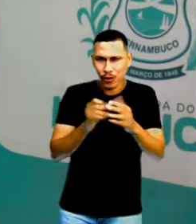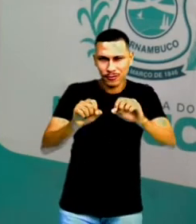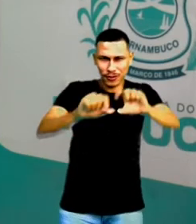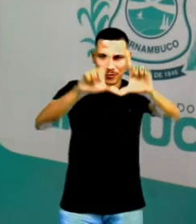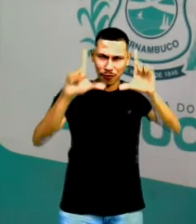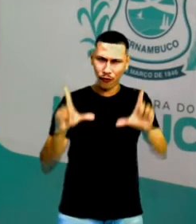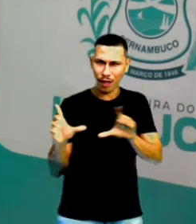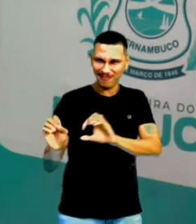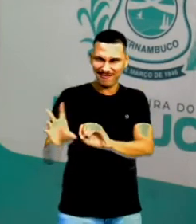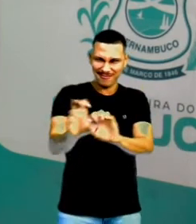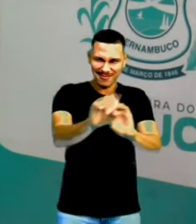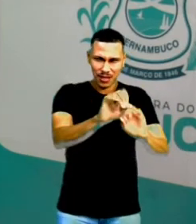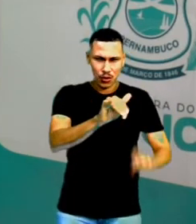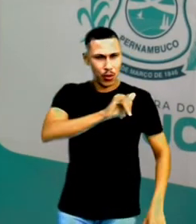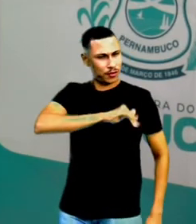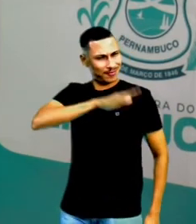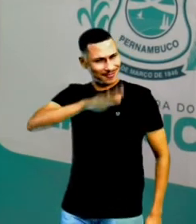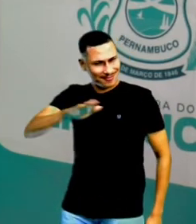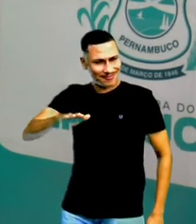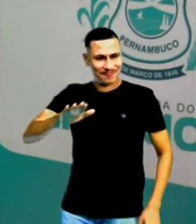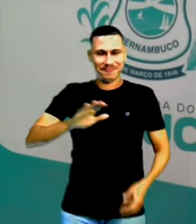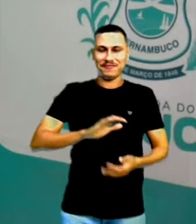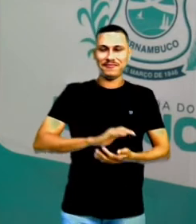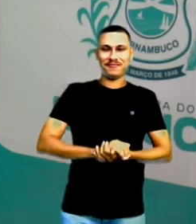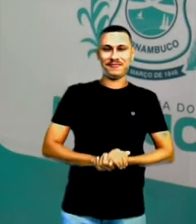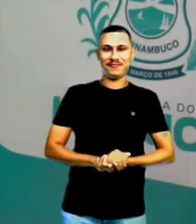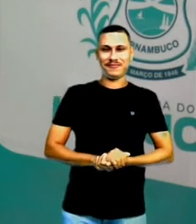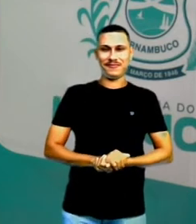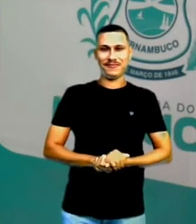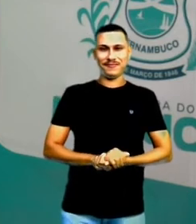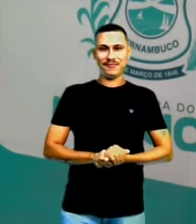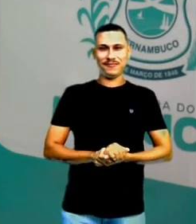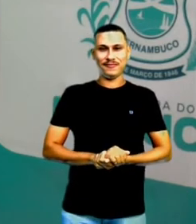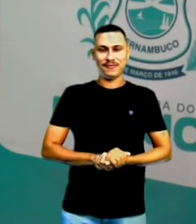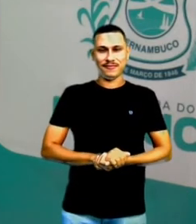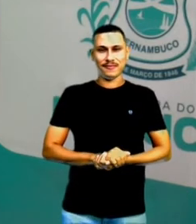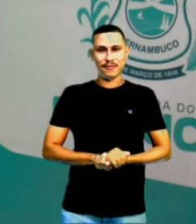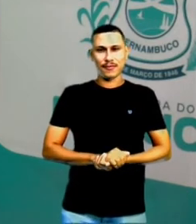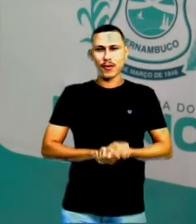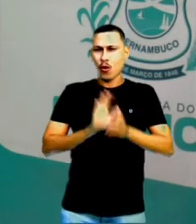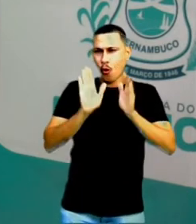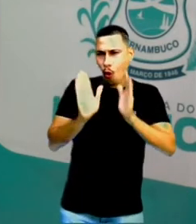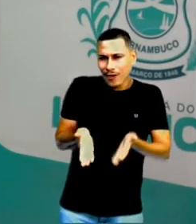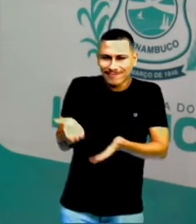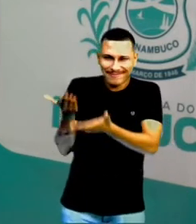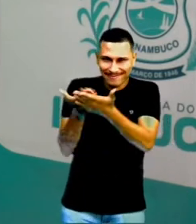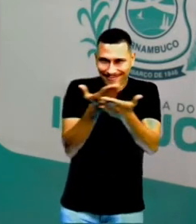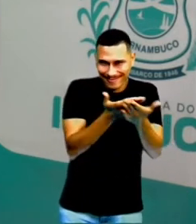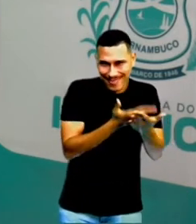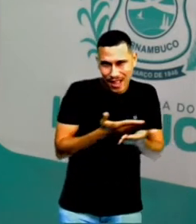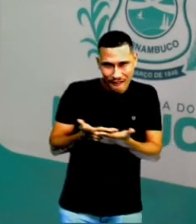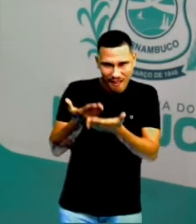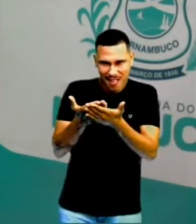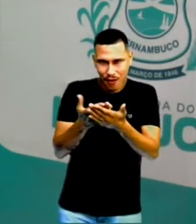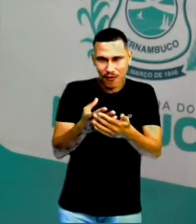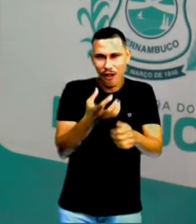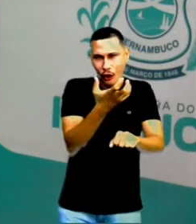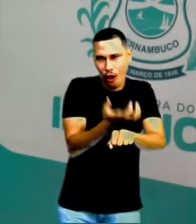da TV Educa Ipojuca. E hoje nós teremos a aula